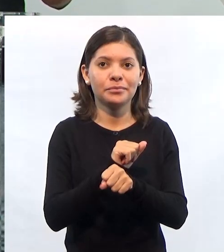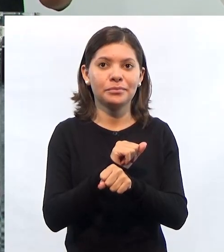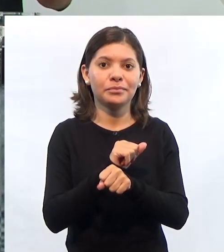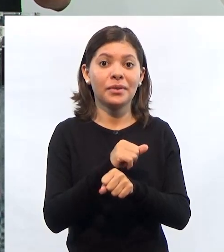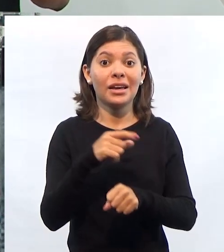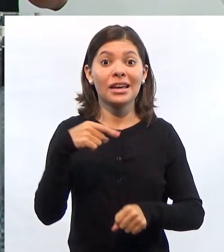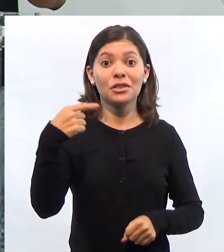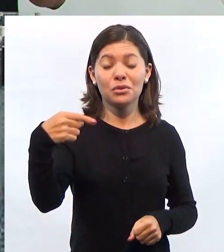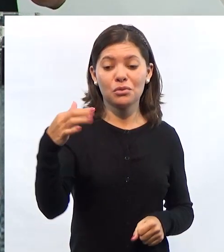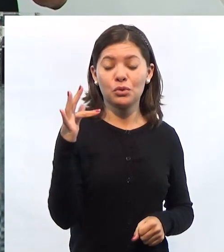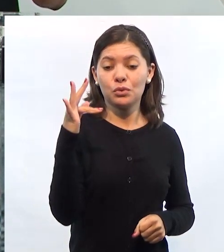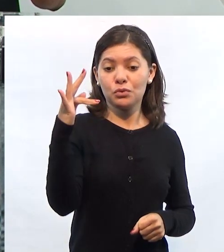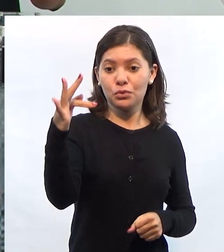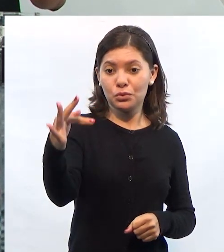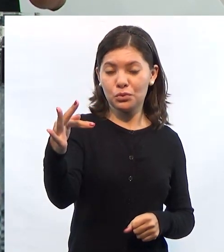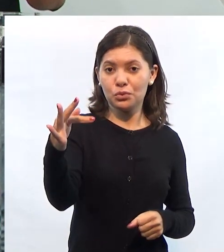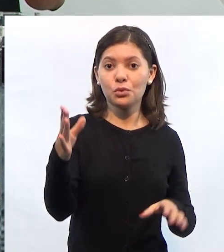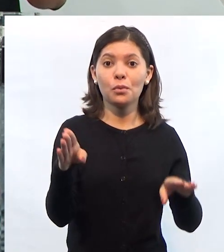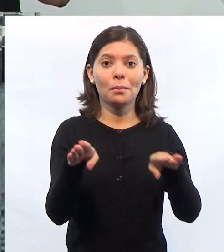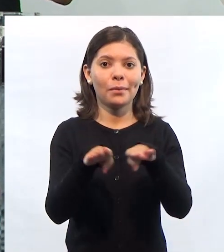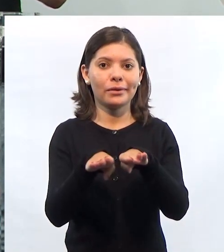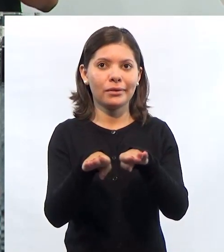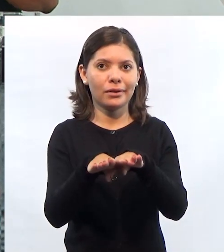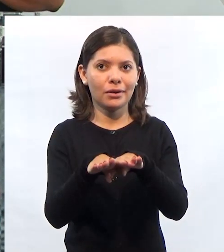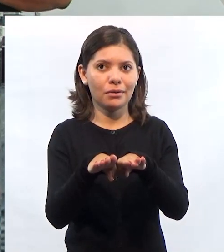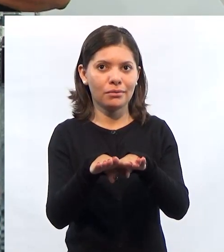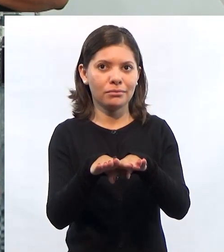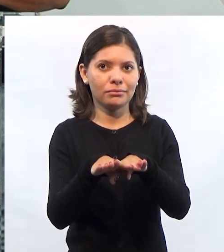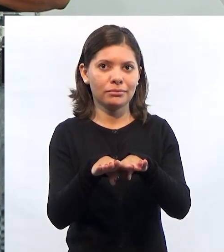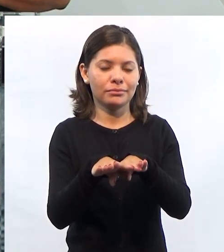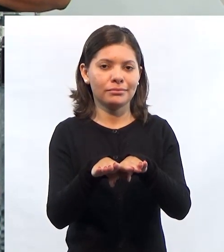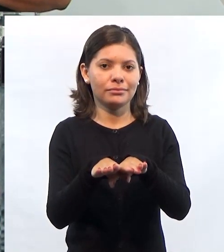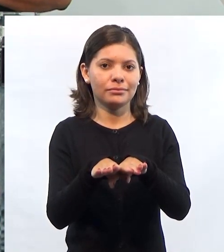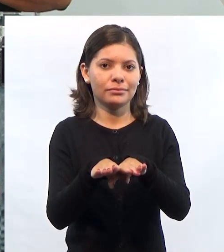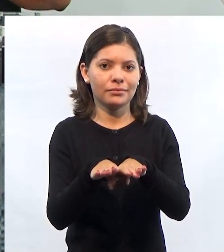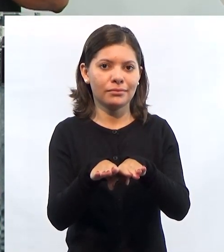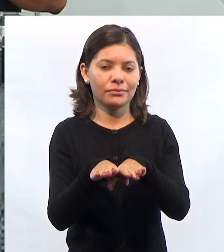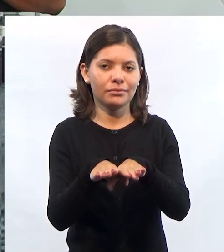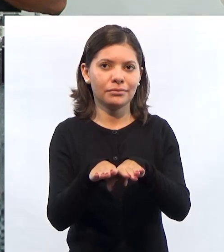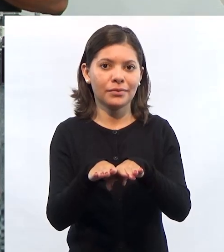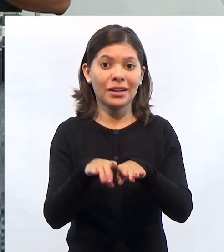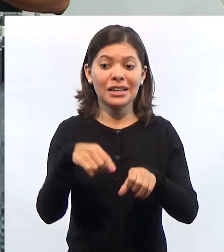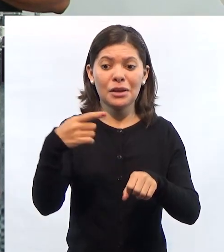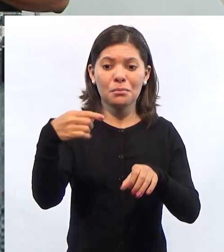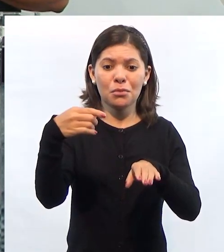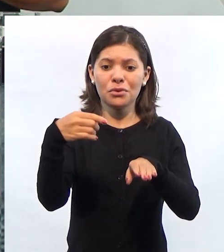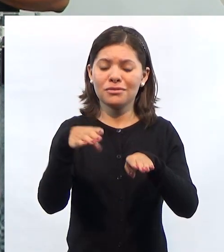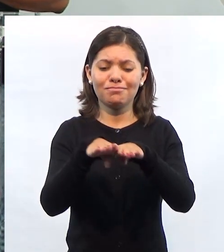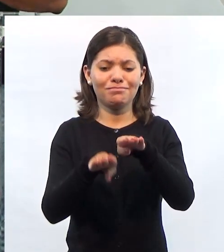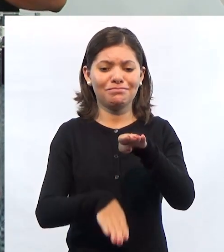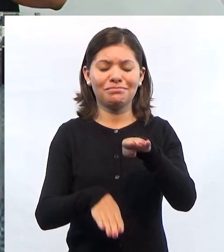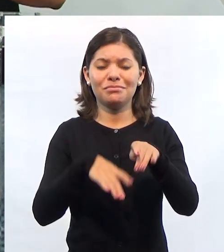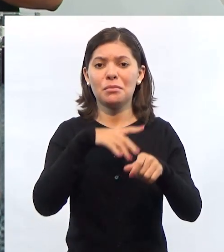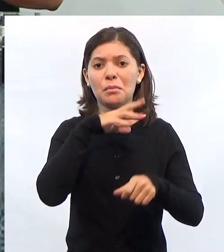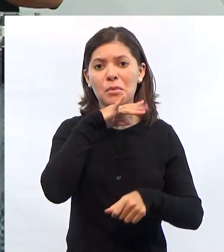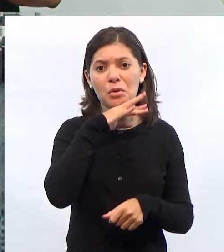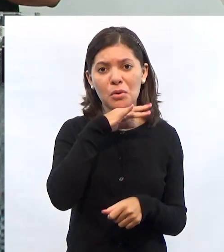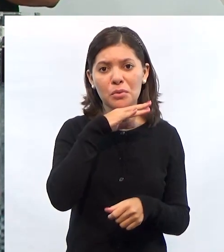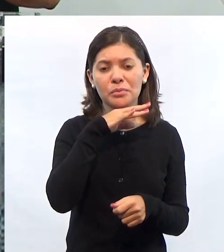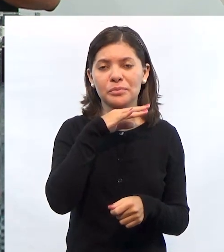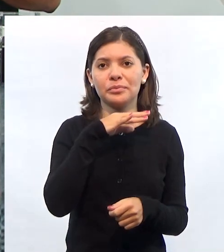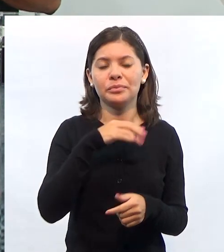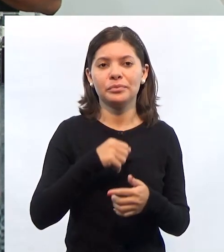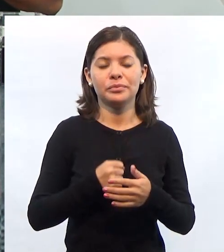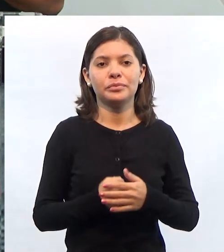era que no mínimo o padrão significa eventual E aí se o padrão piorou houve um